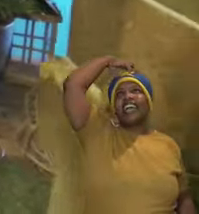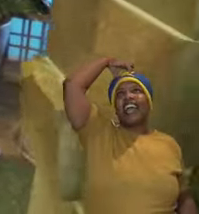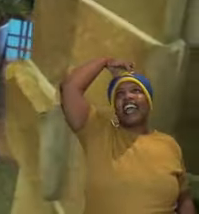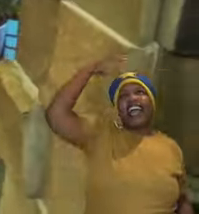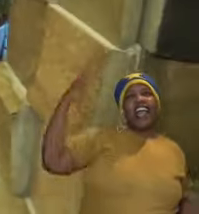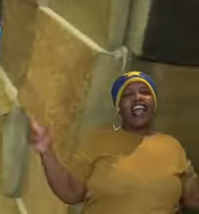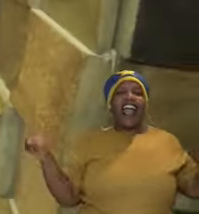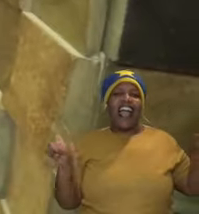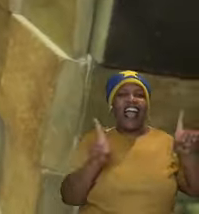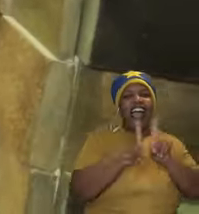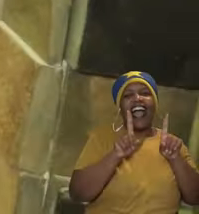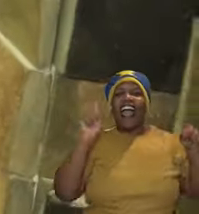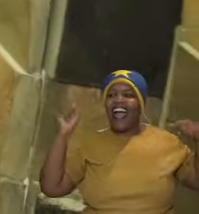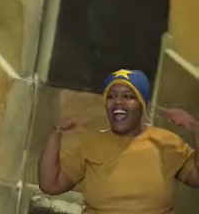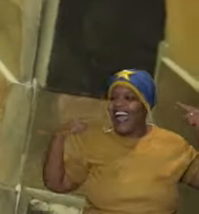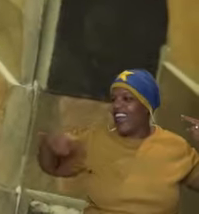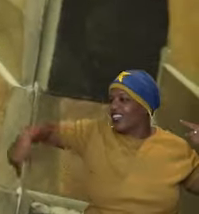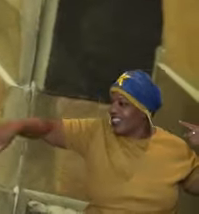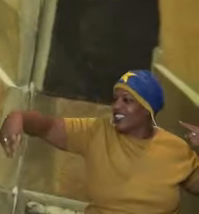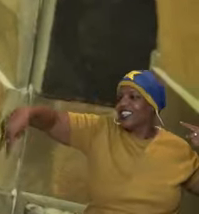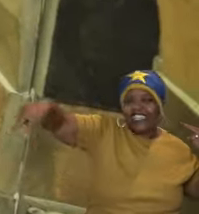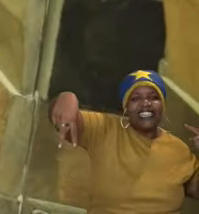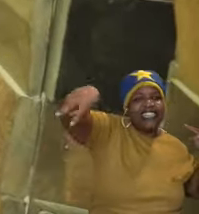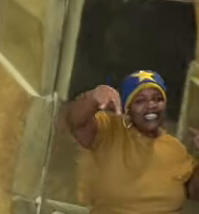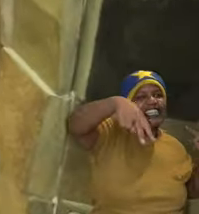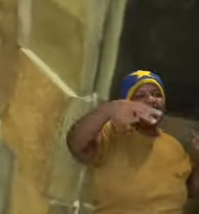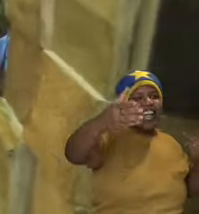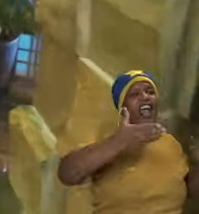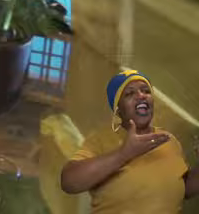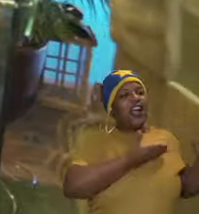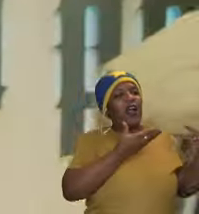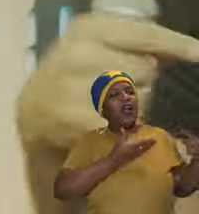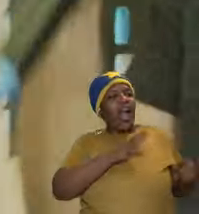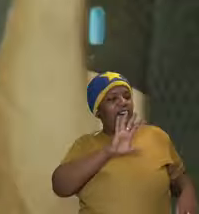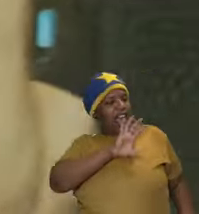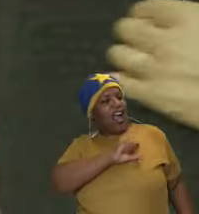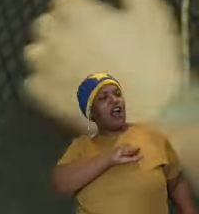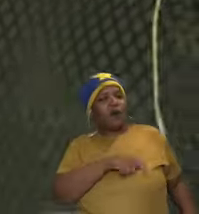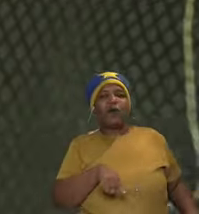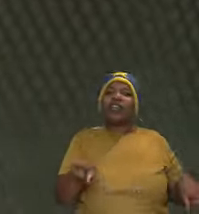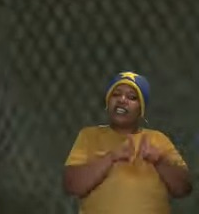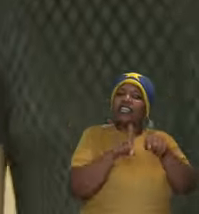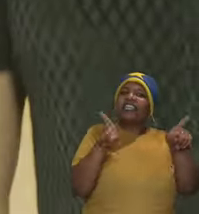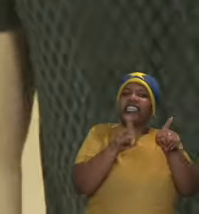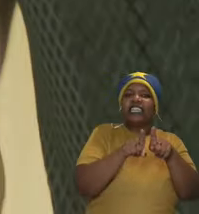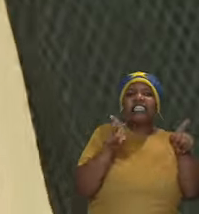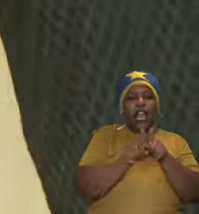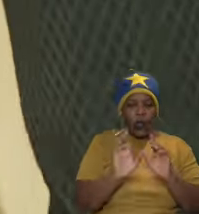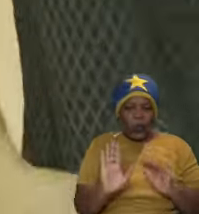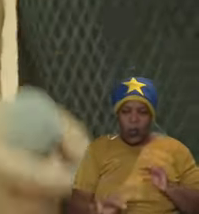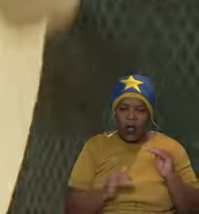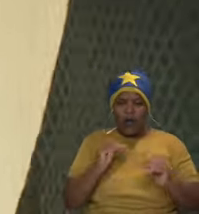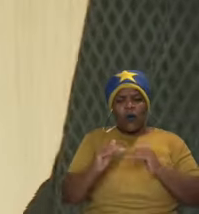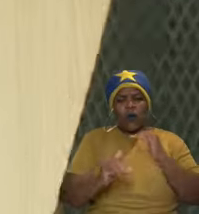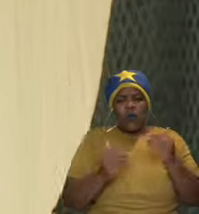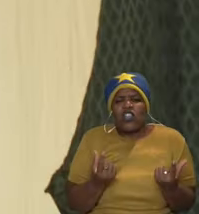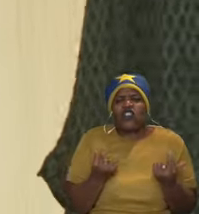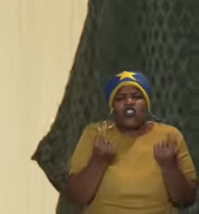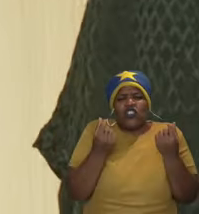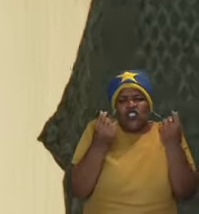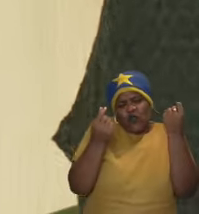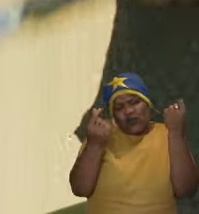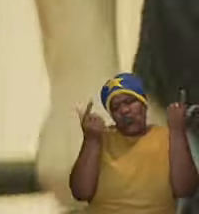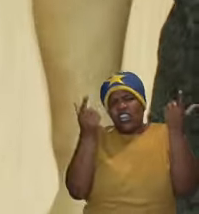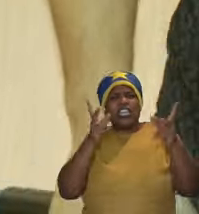os loucos do bairro inteiro. Quero prazer e amor também. Eu quero crescer e ganhar